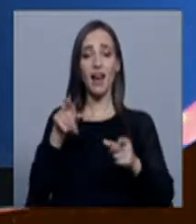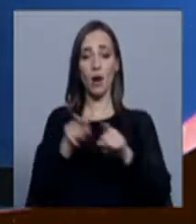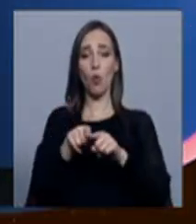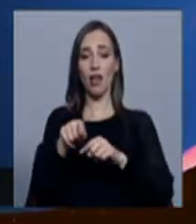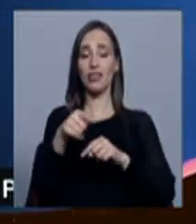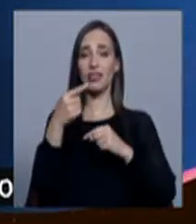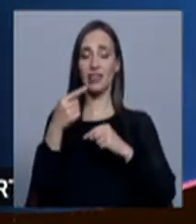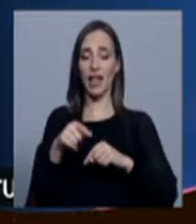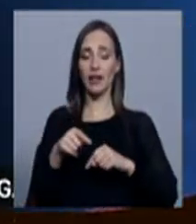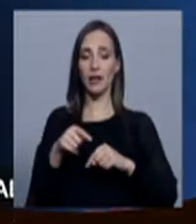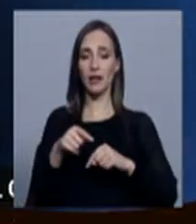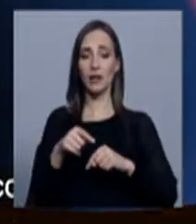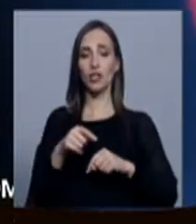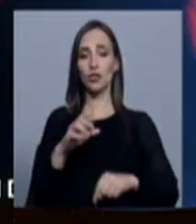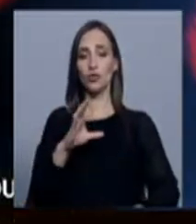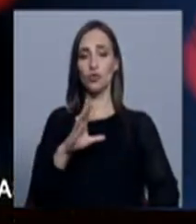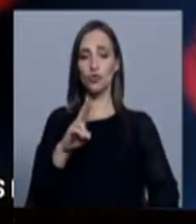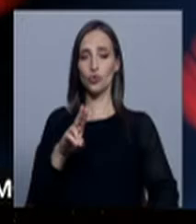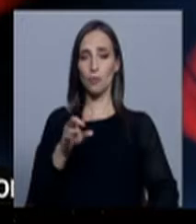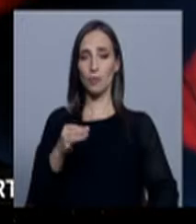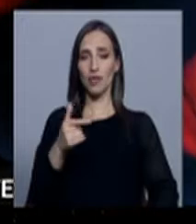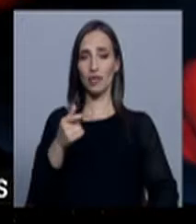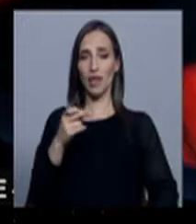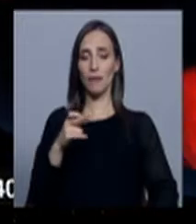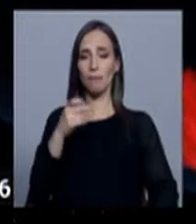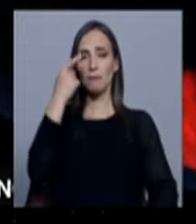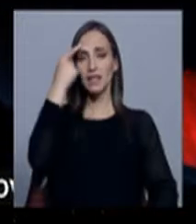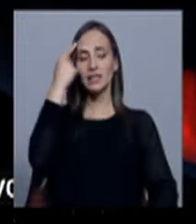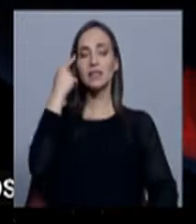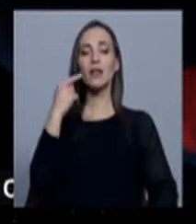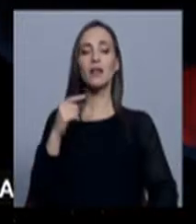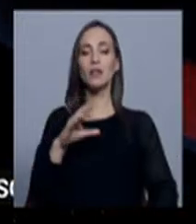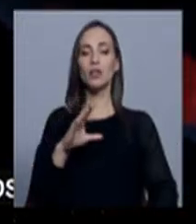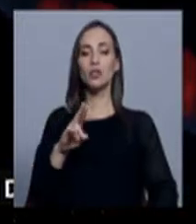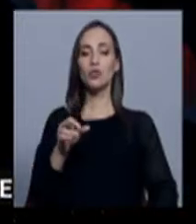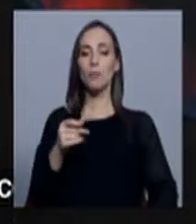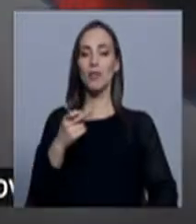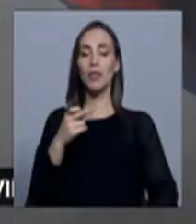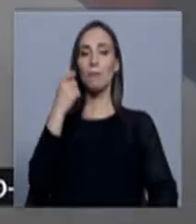Sistema Solar, que foi o próprio Júpiter. Júpiter, pensa-se que, na chamada teoria de Grand Tack, que